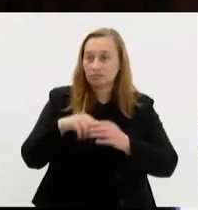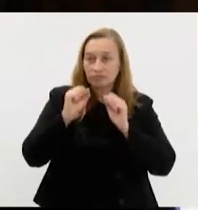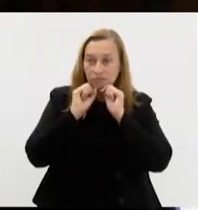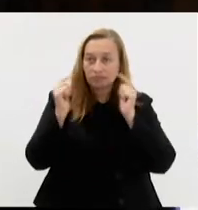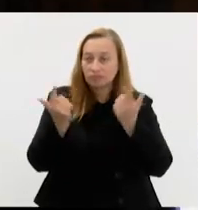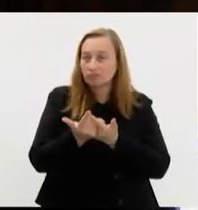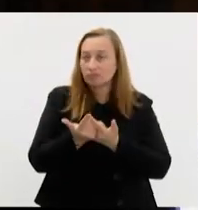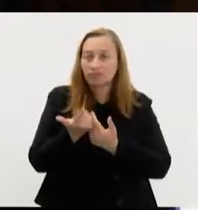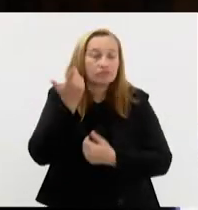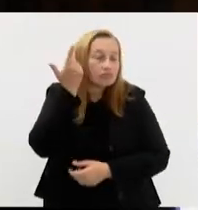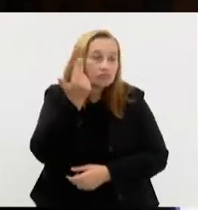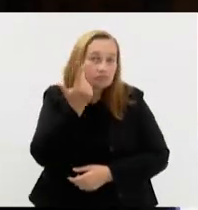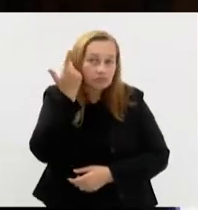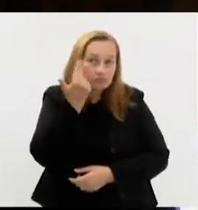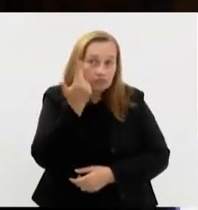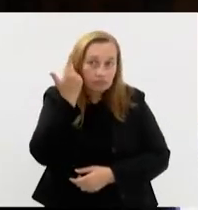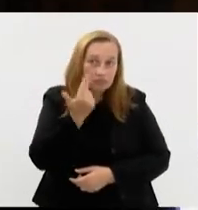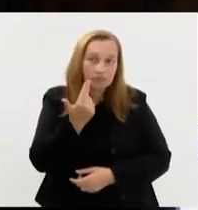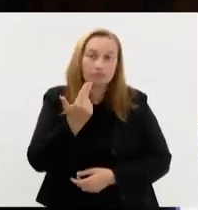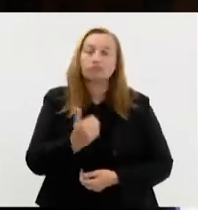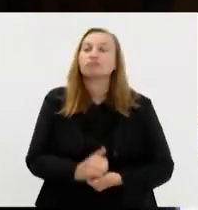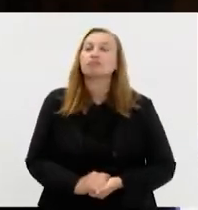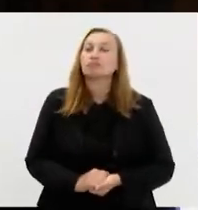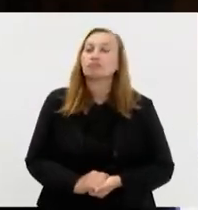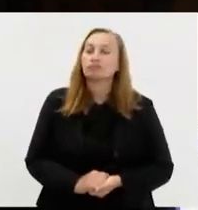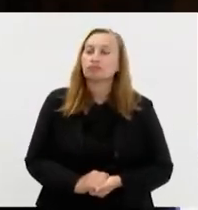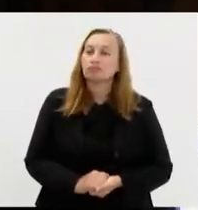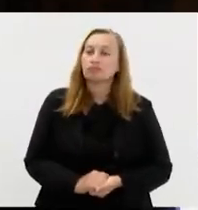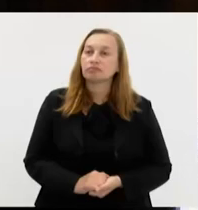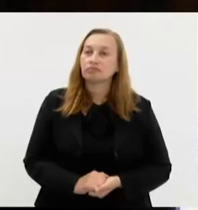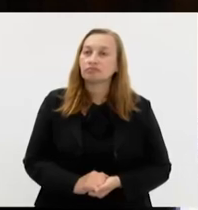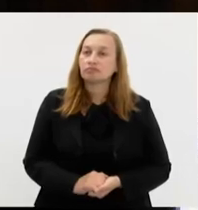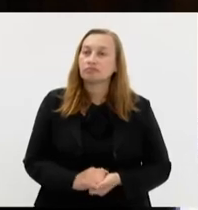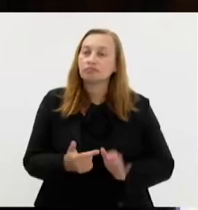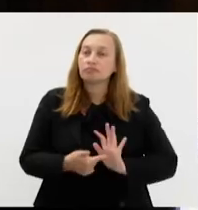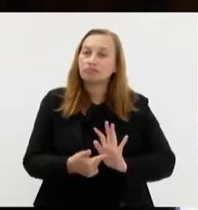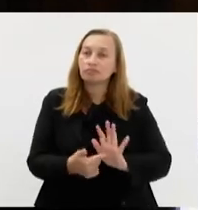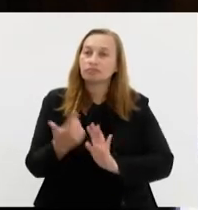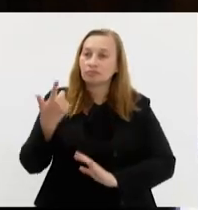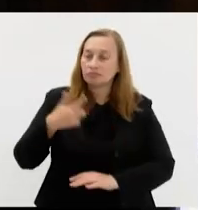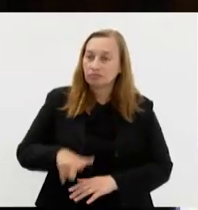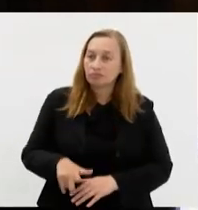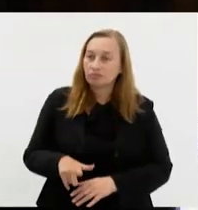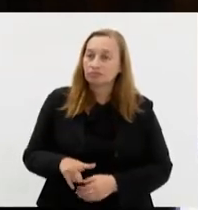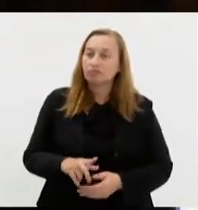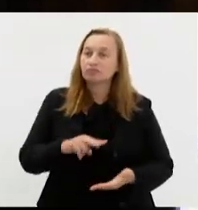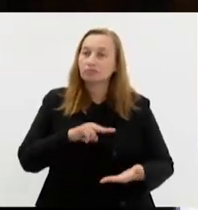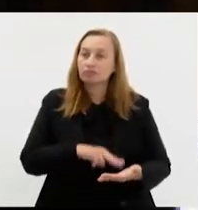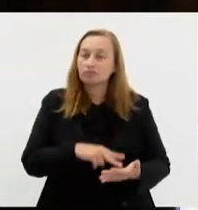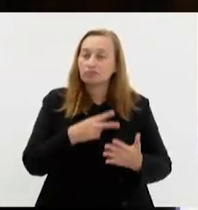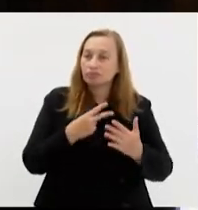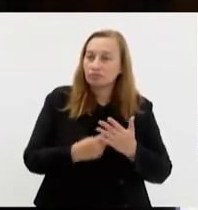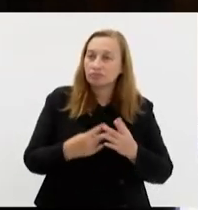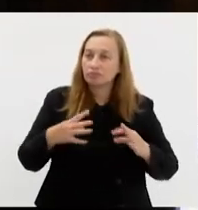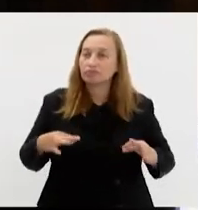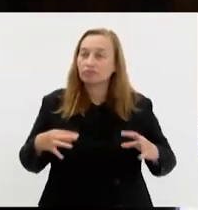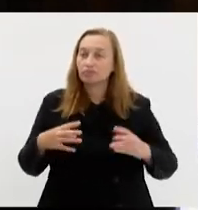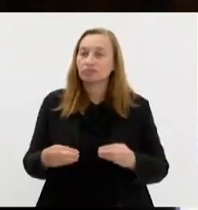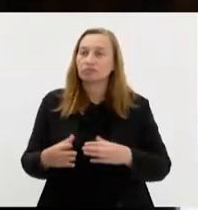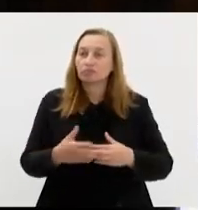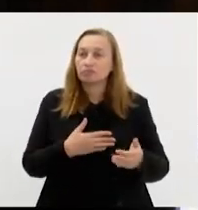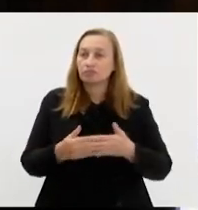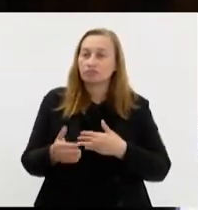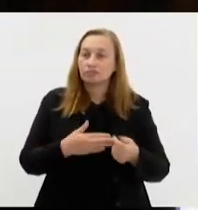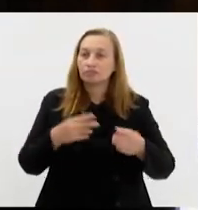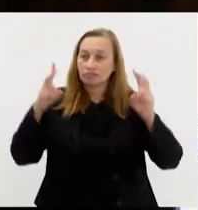pode entrar todo mundo pode filmar Isso sim é franqueado o que revela mais uma vez que o norte interpretativo de toda e qualquer conduta vedada